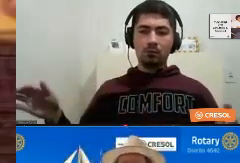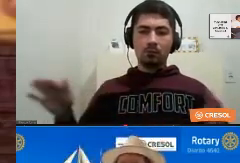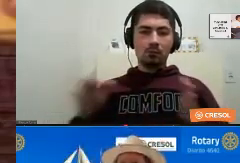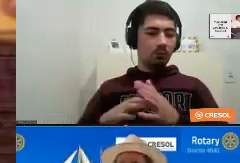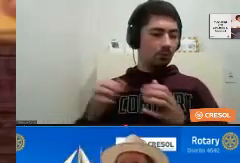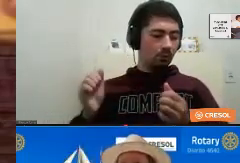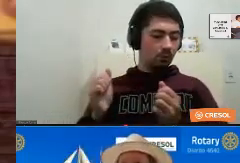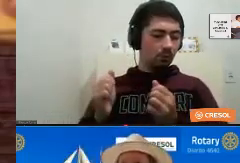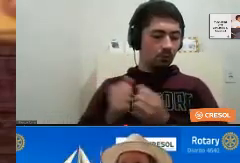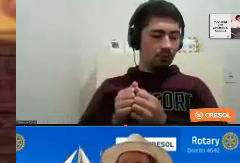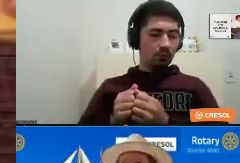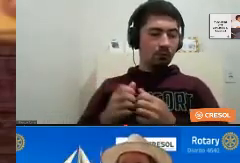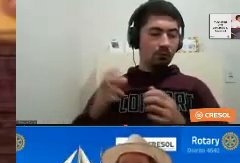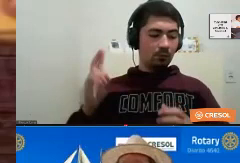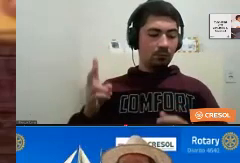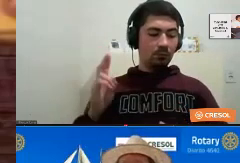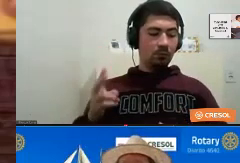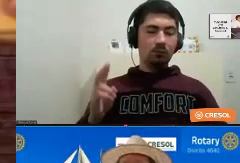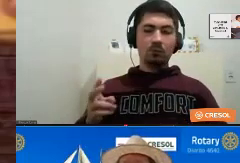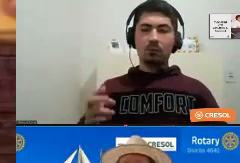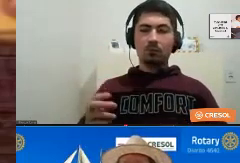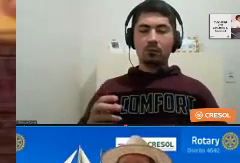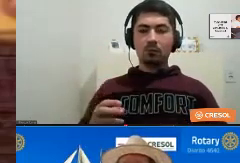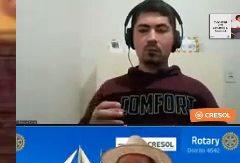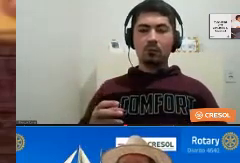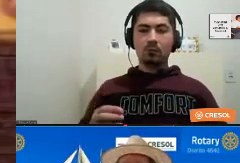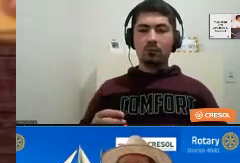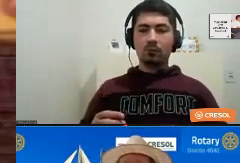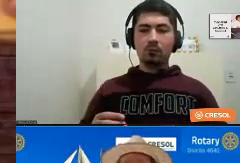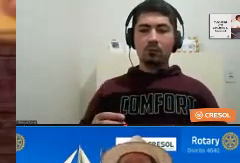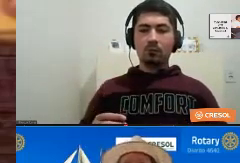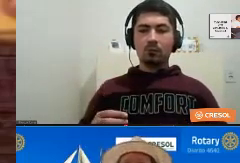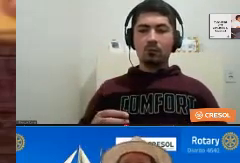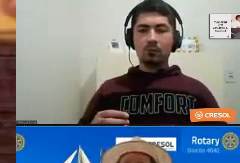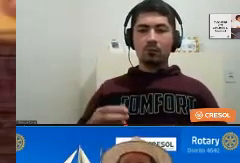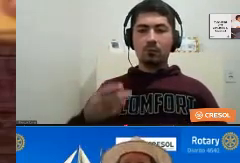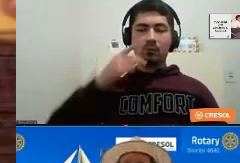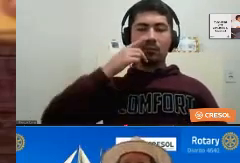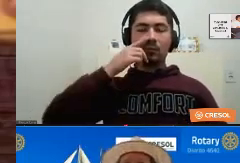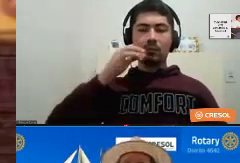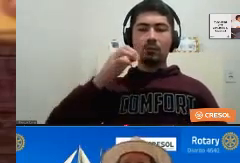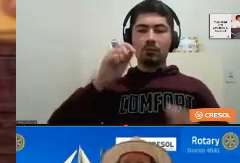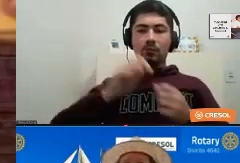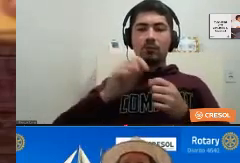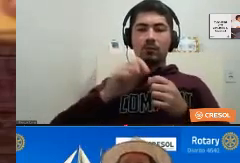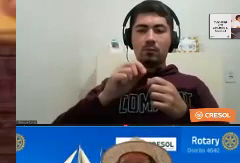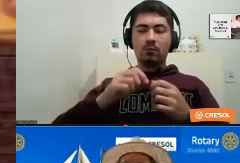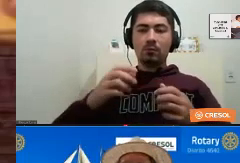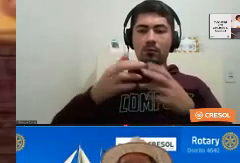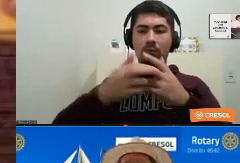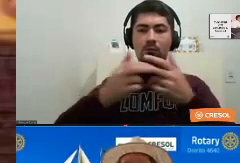comigo. Eu peço sempre ao Eduardo, Eduardo, papai vai fazer uma live, papai vai fazer um desafio, papai